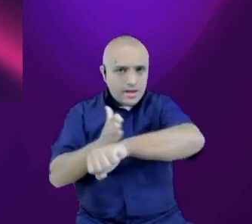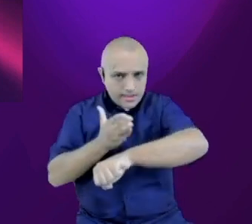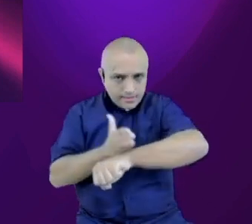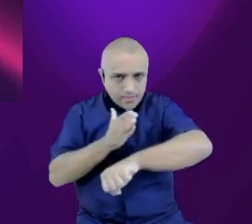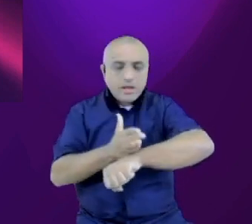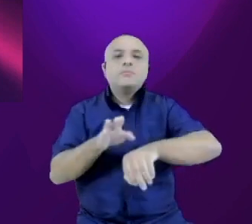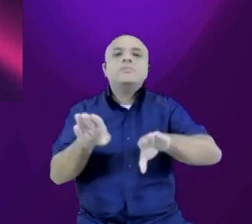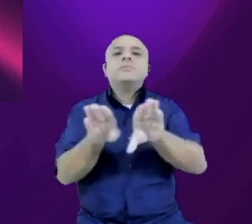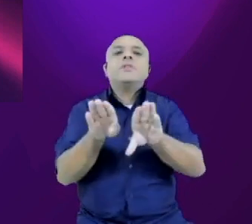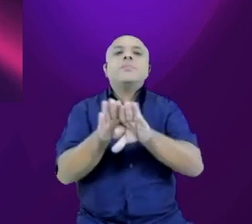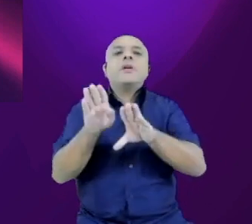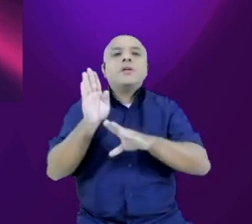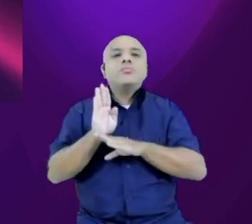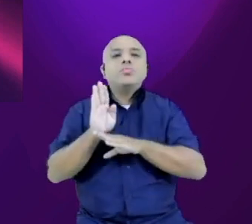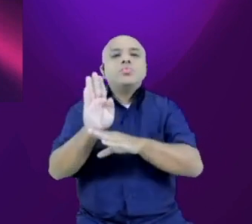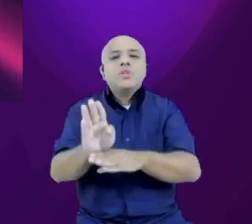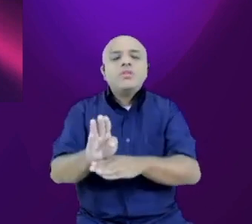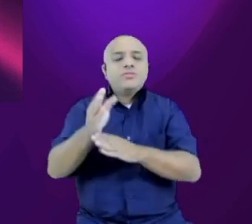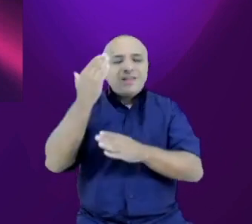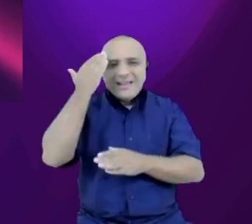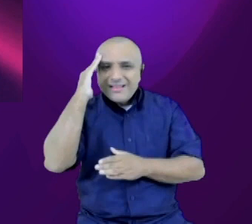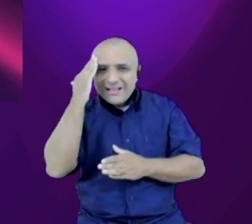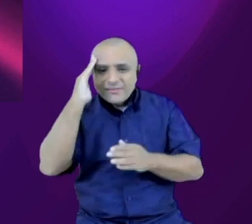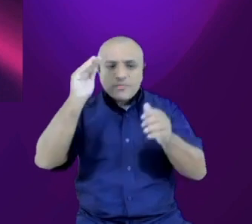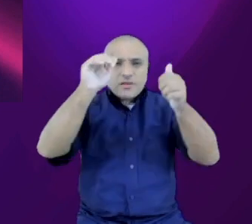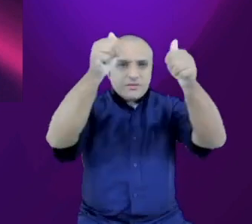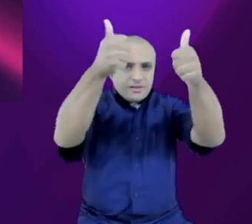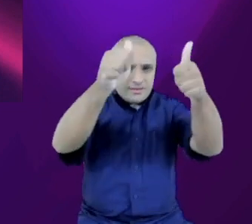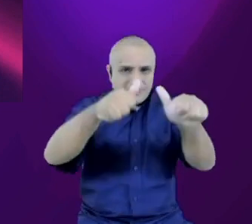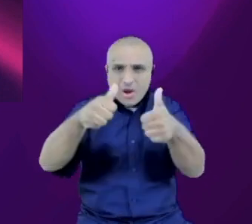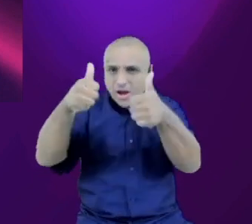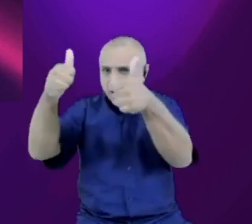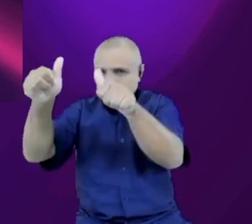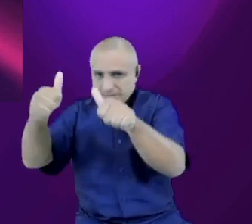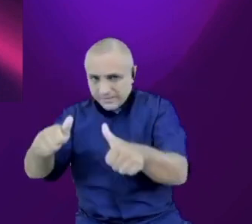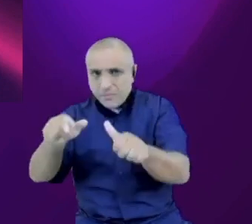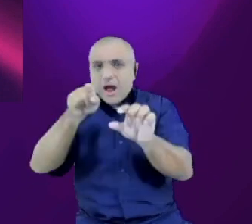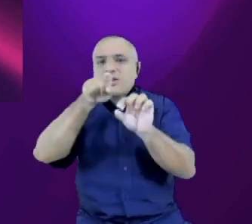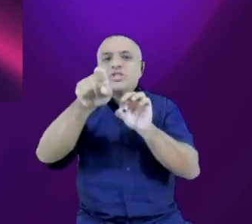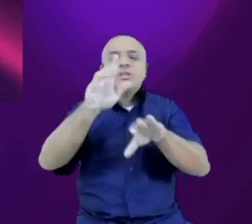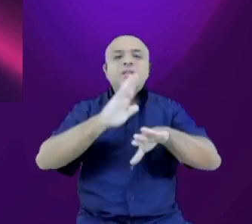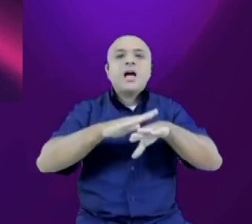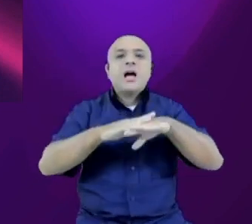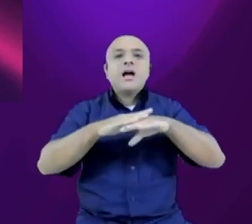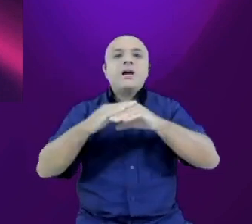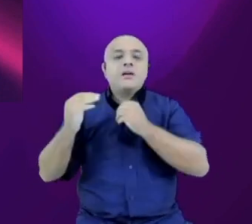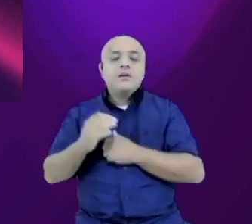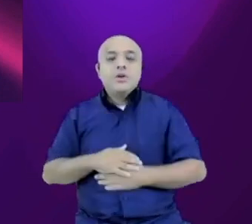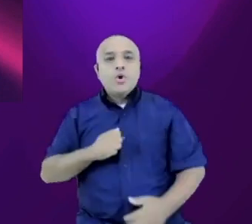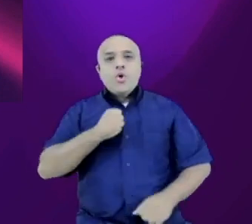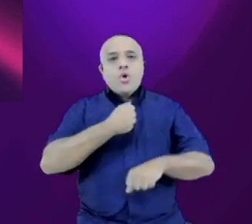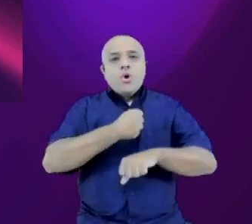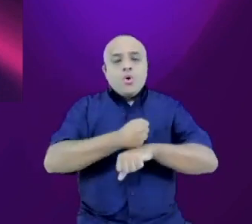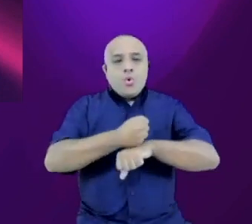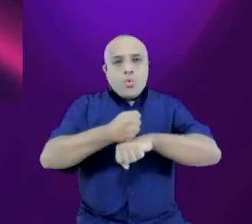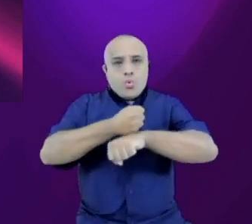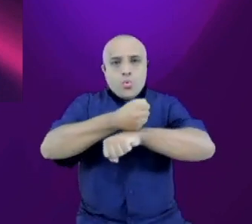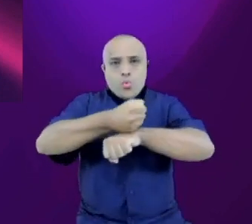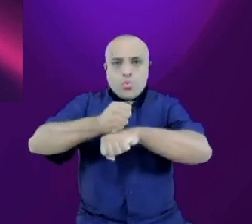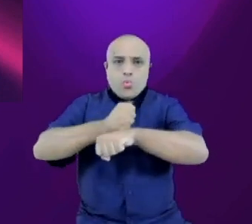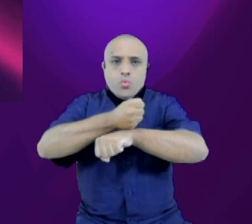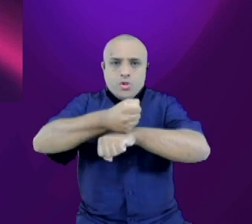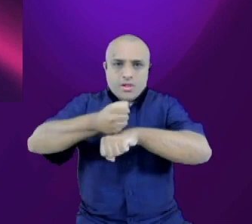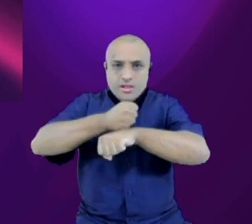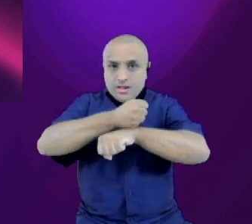no auxílio da interpretação das imagens do ultrassom point of care, que é uma realidade já